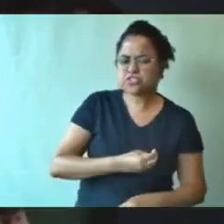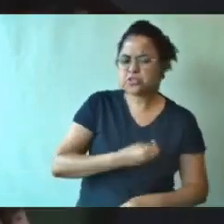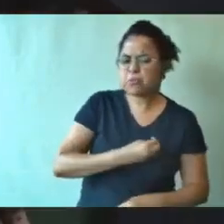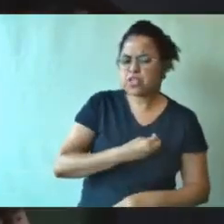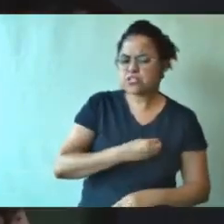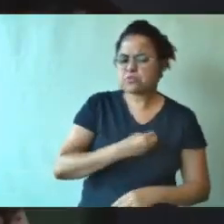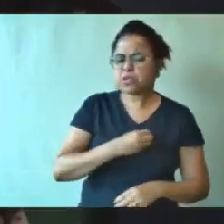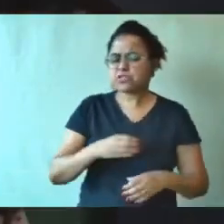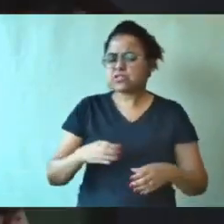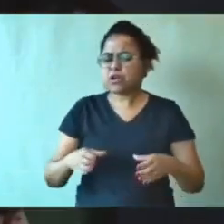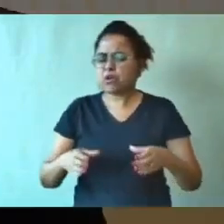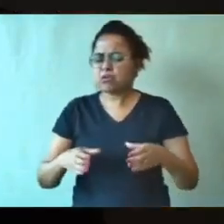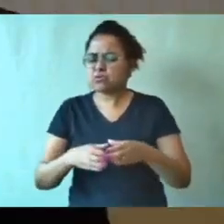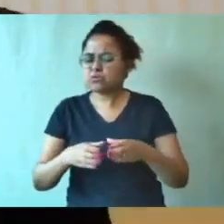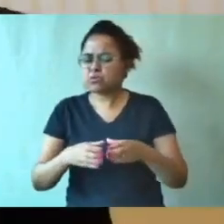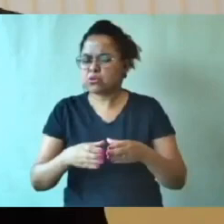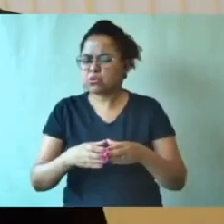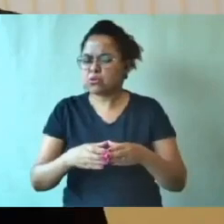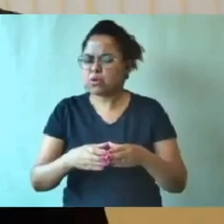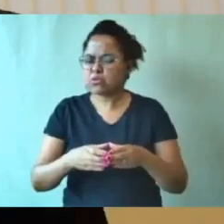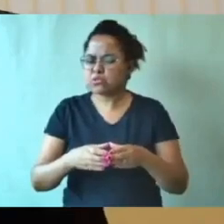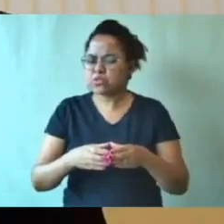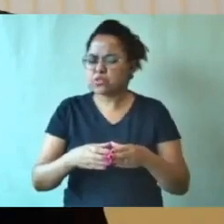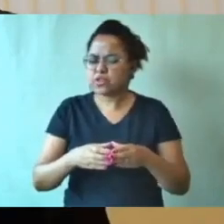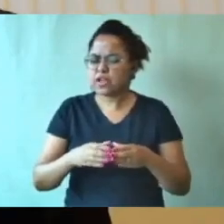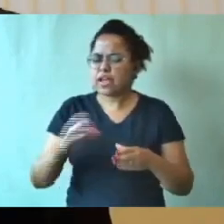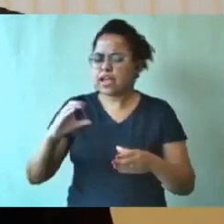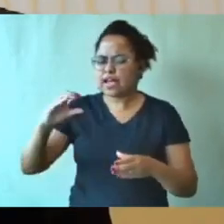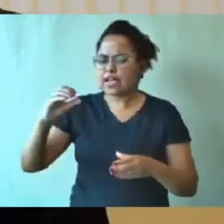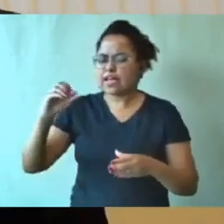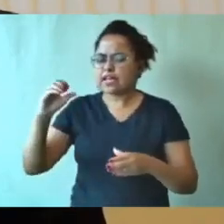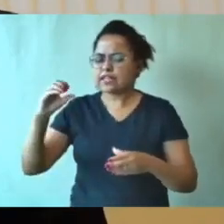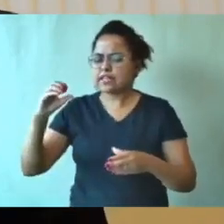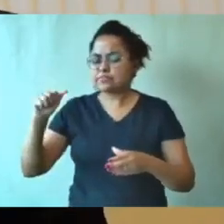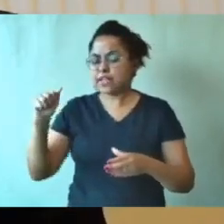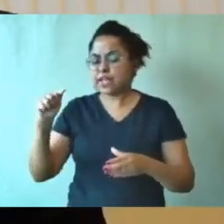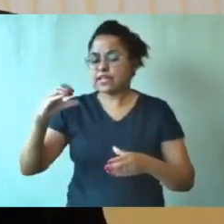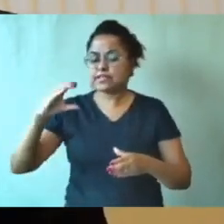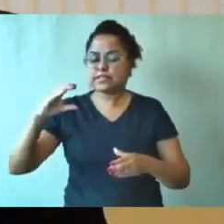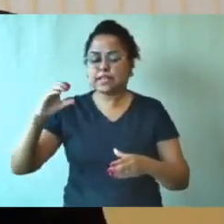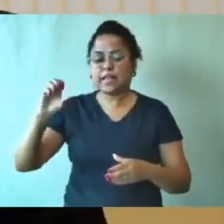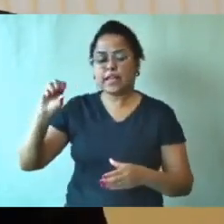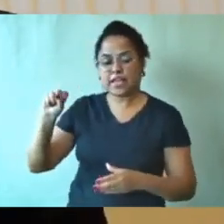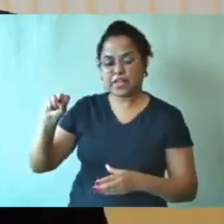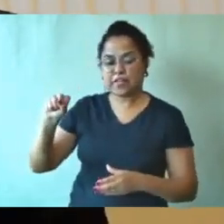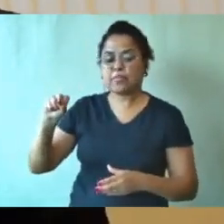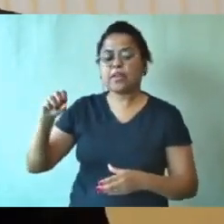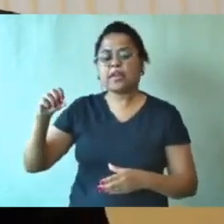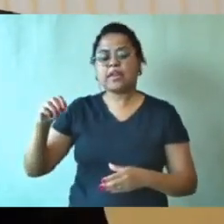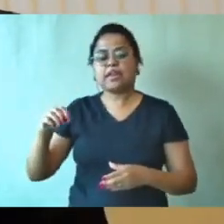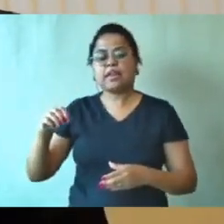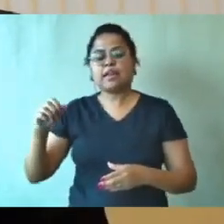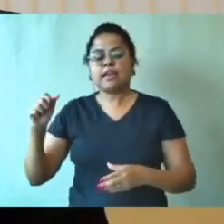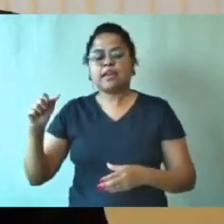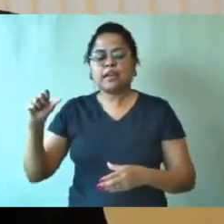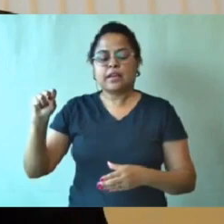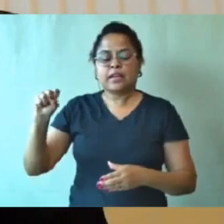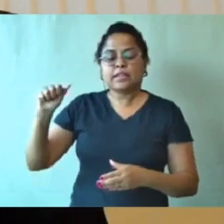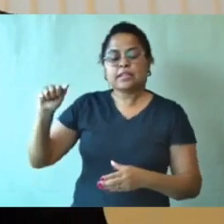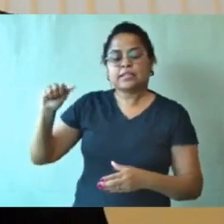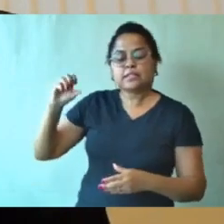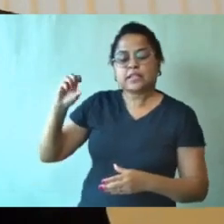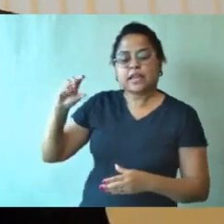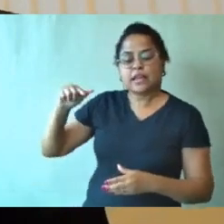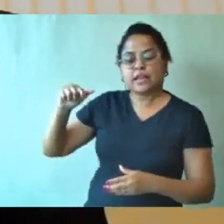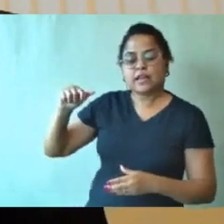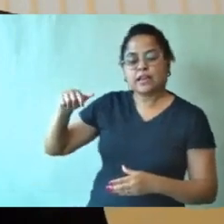três, 31. SM tem 16,6, Sagrada Família tem 15,19, e a Beaçu